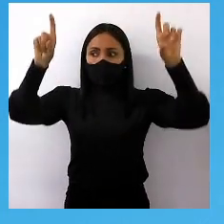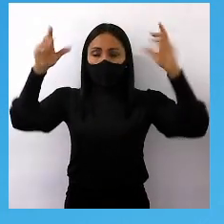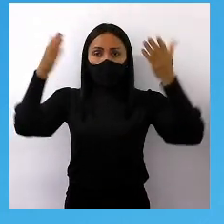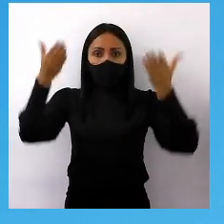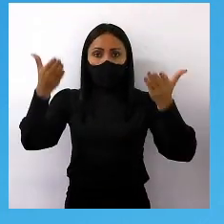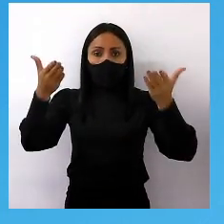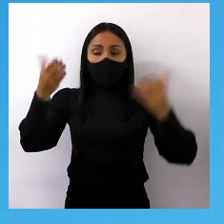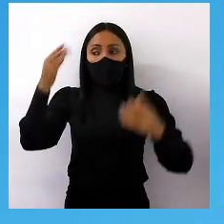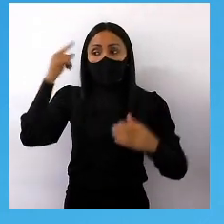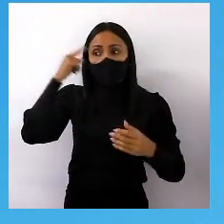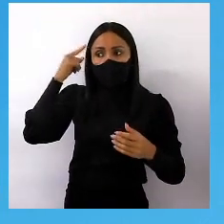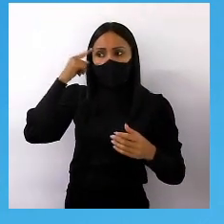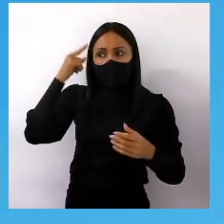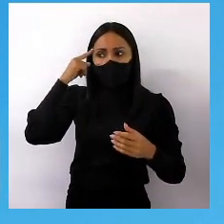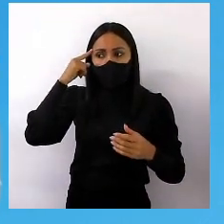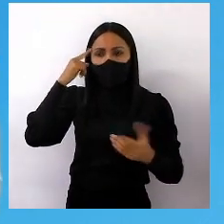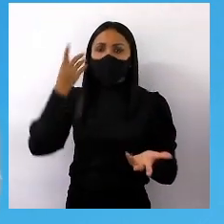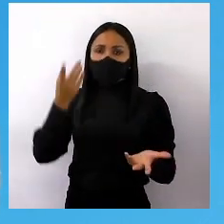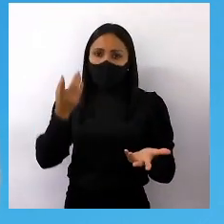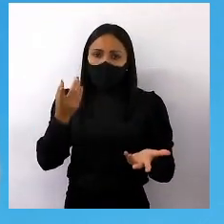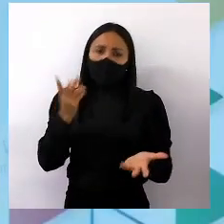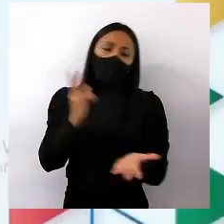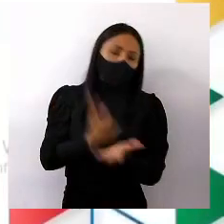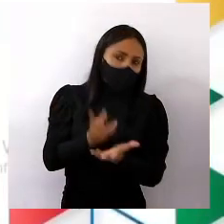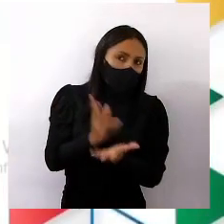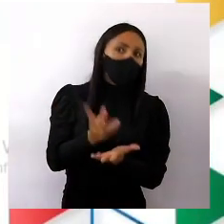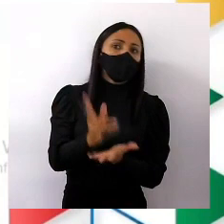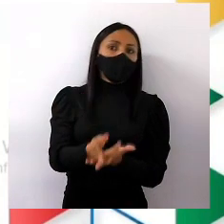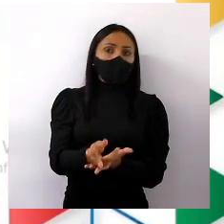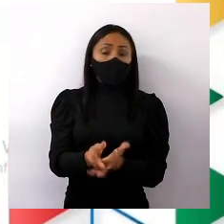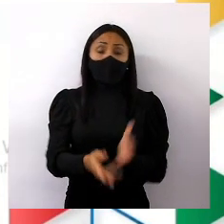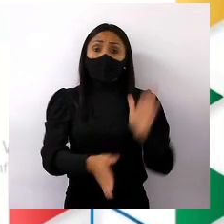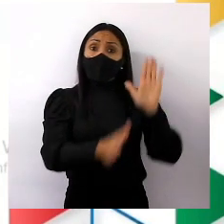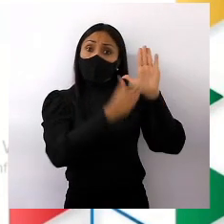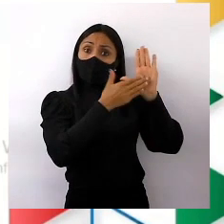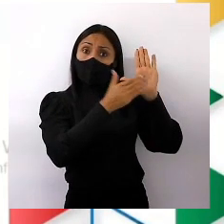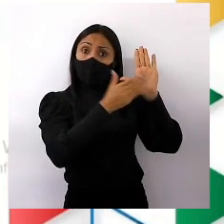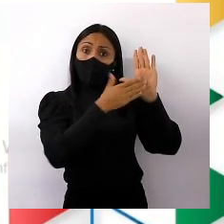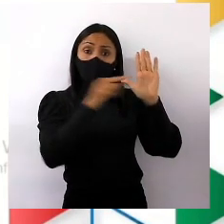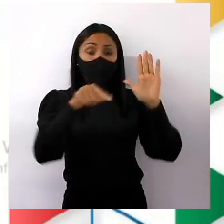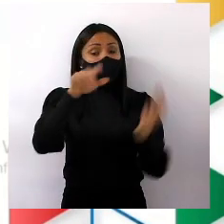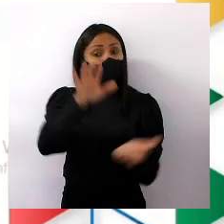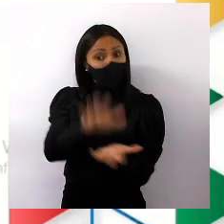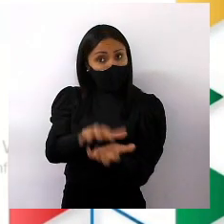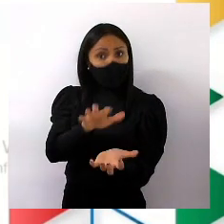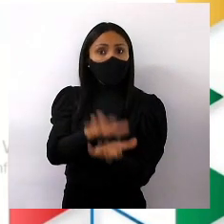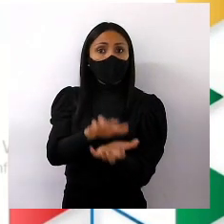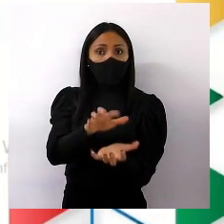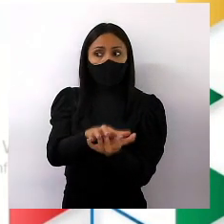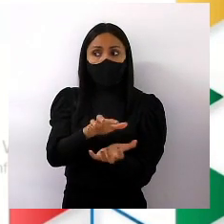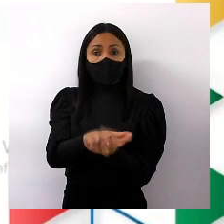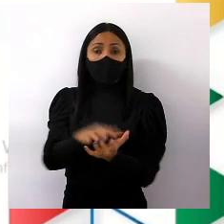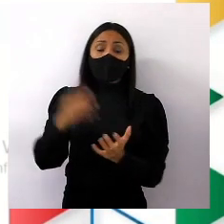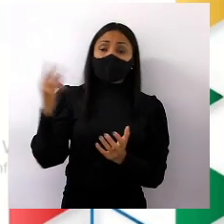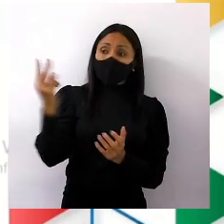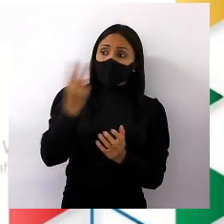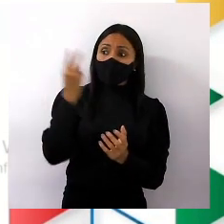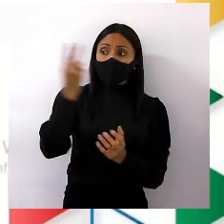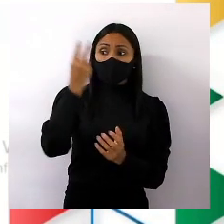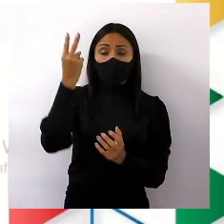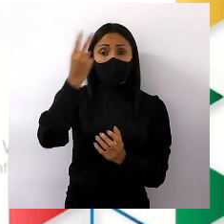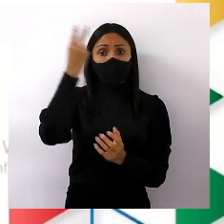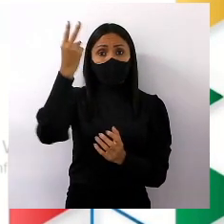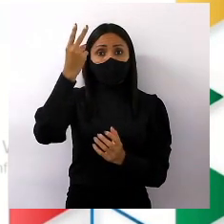pensamento dele se mantém muito vivo, não é? Porque é uma proposta de pernambucanidade, uma proposta de valorização às